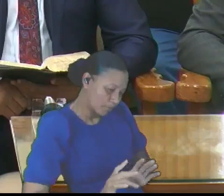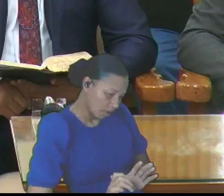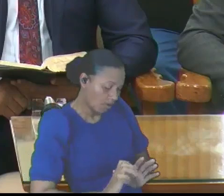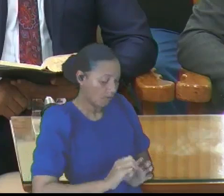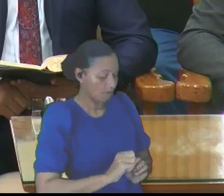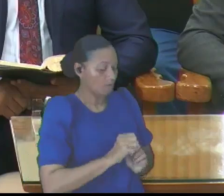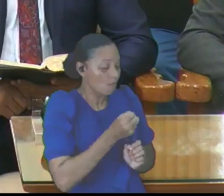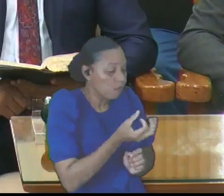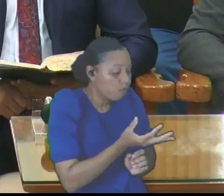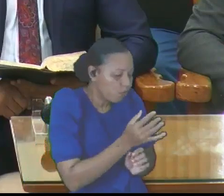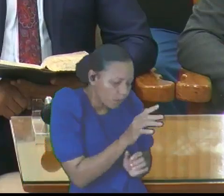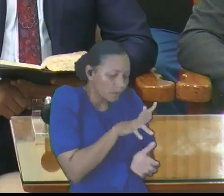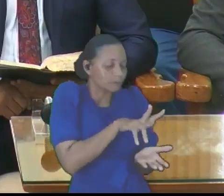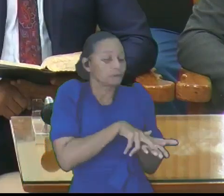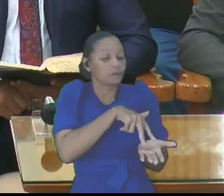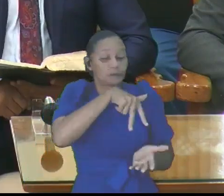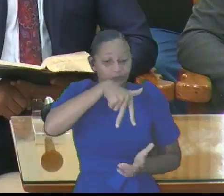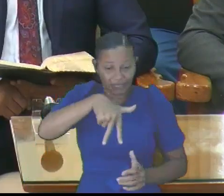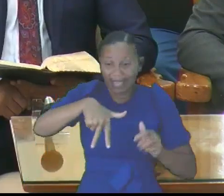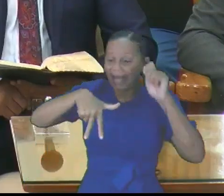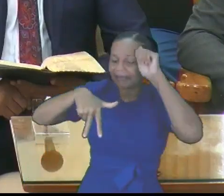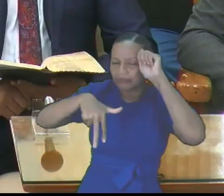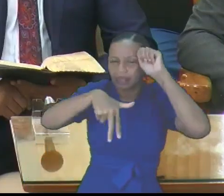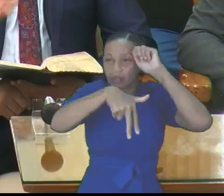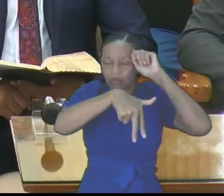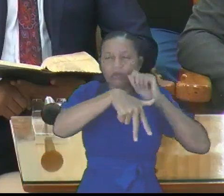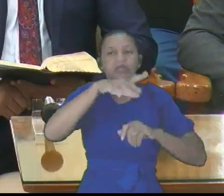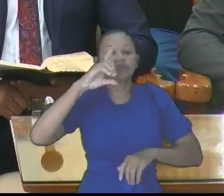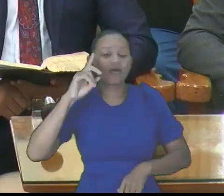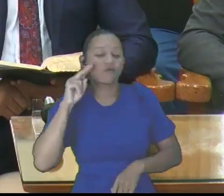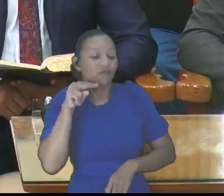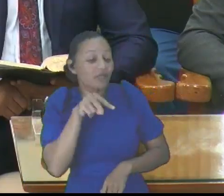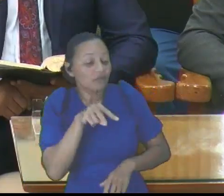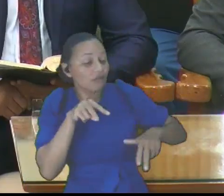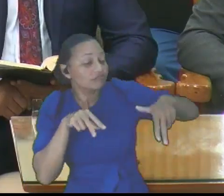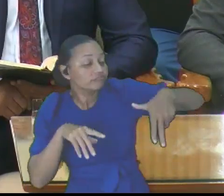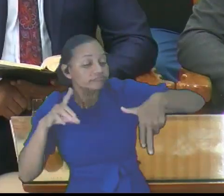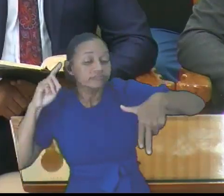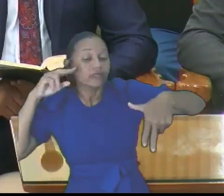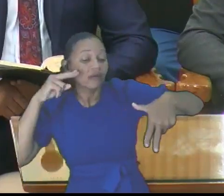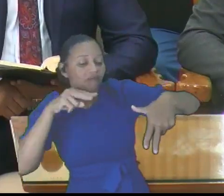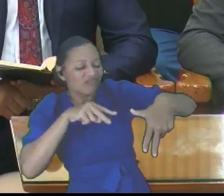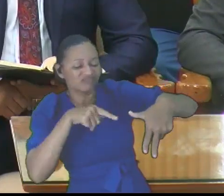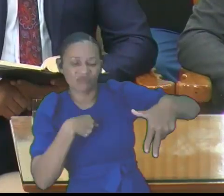que o homem esteja só. Isso em todos os aspectos da vida.